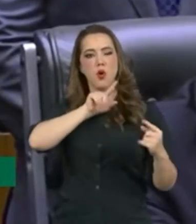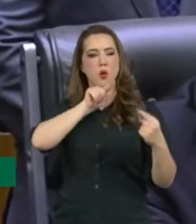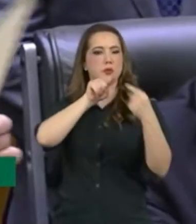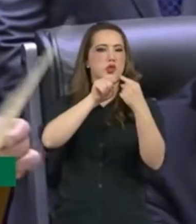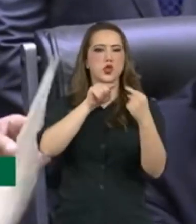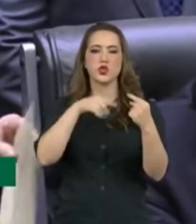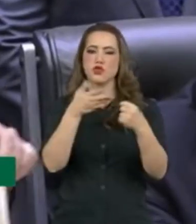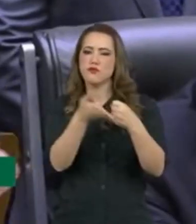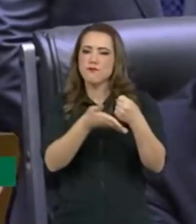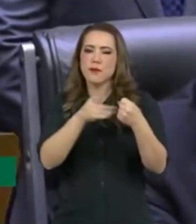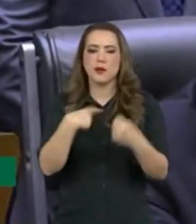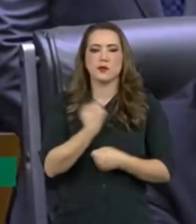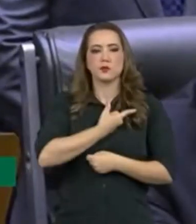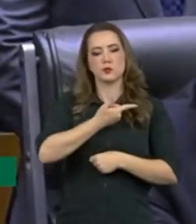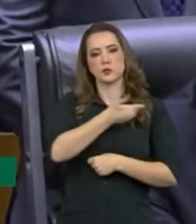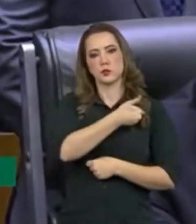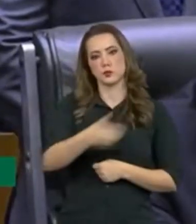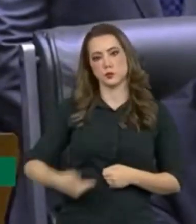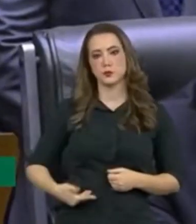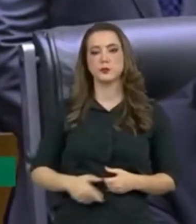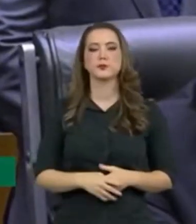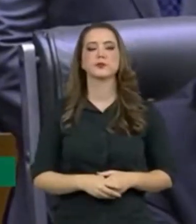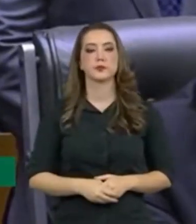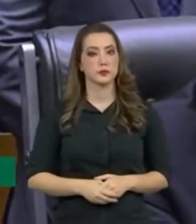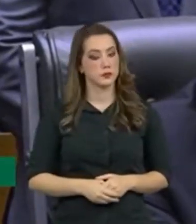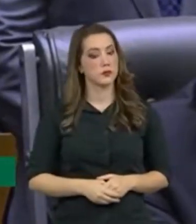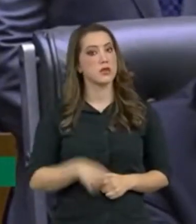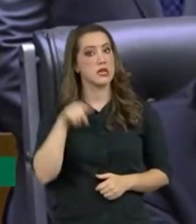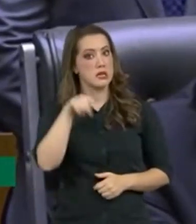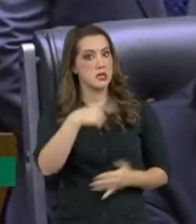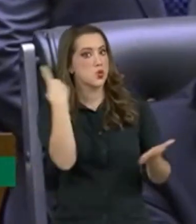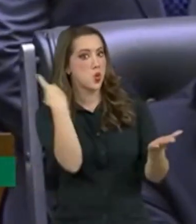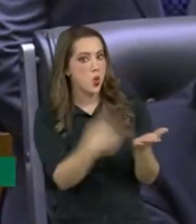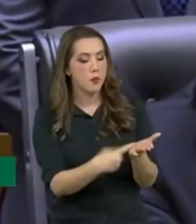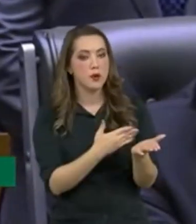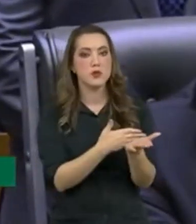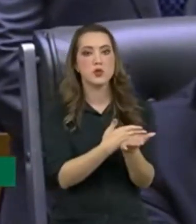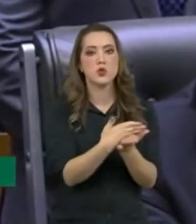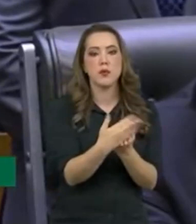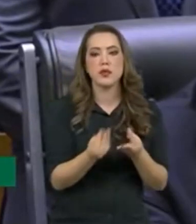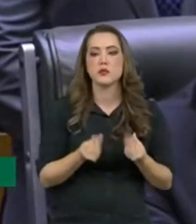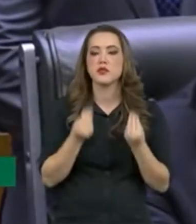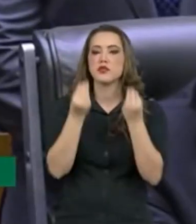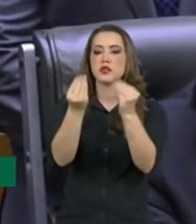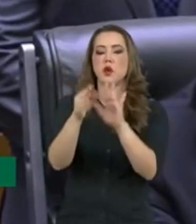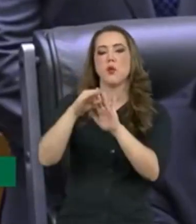pilares de nosso governo. Esse compromisso começa pela garantia de um